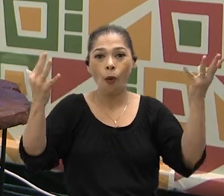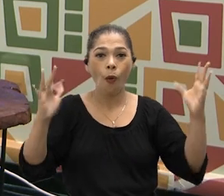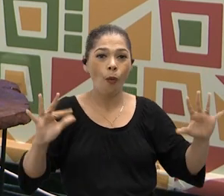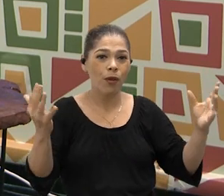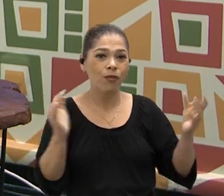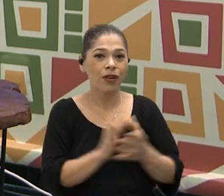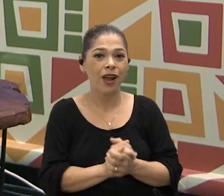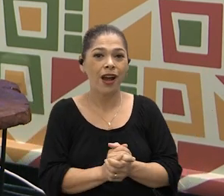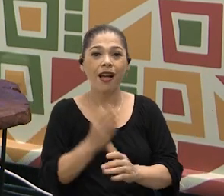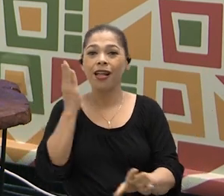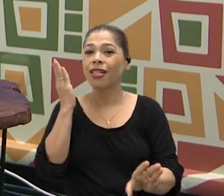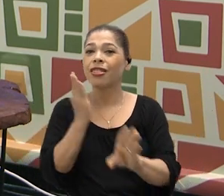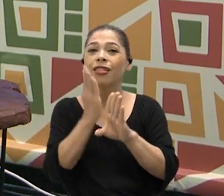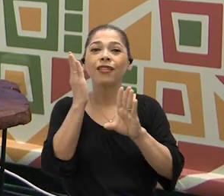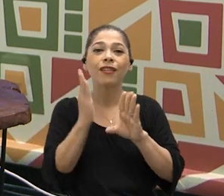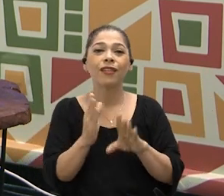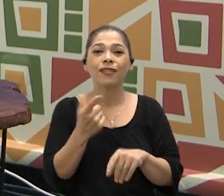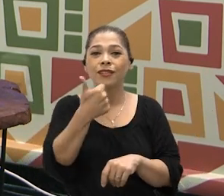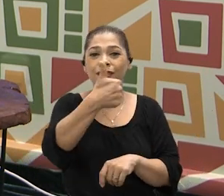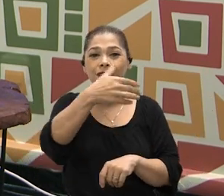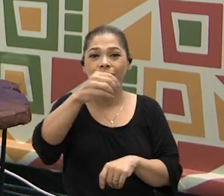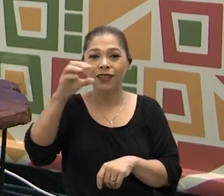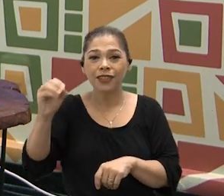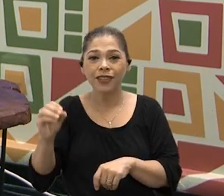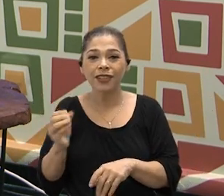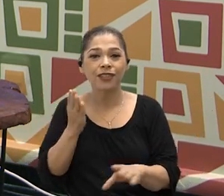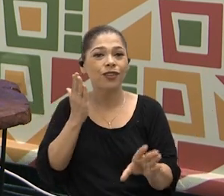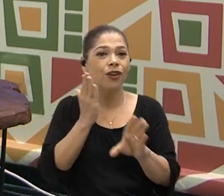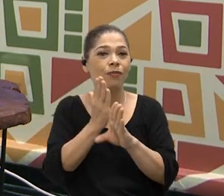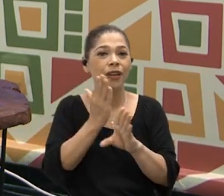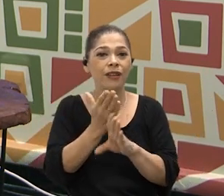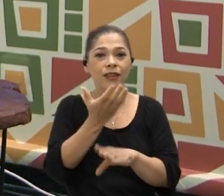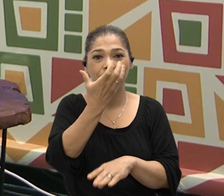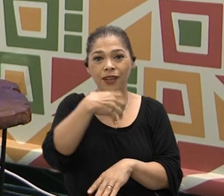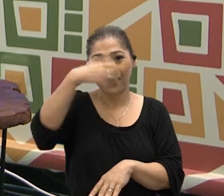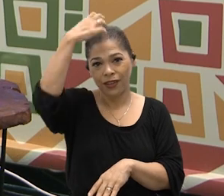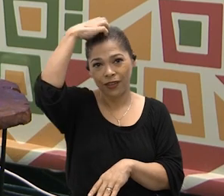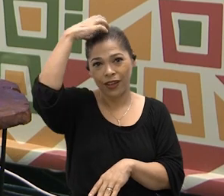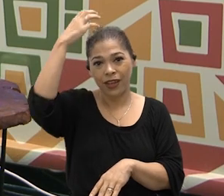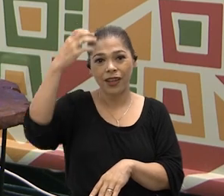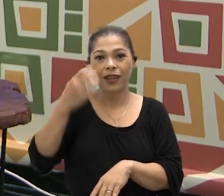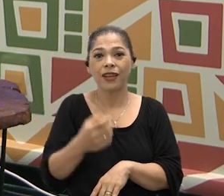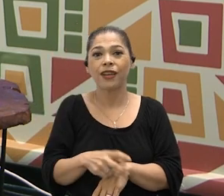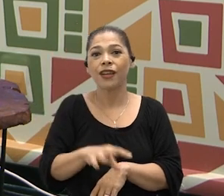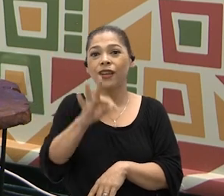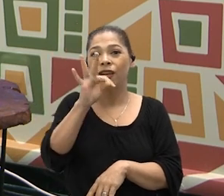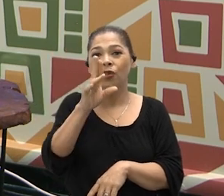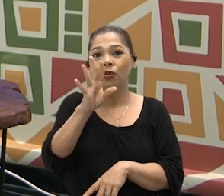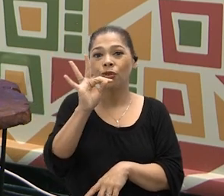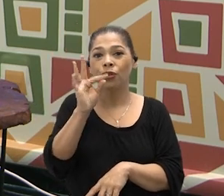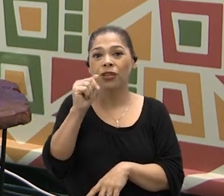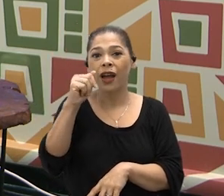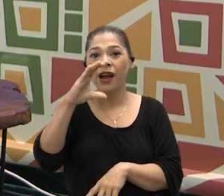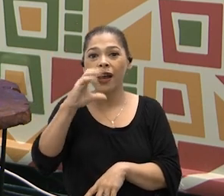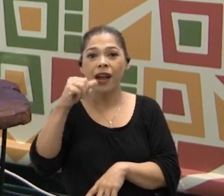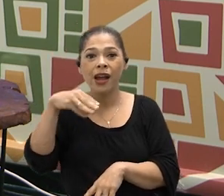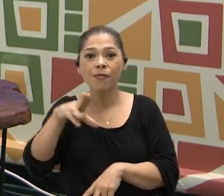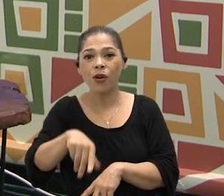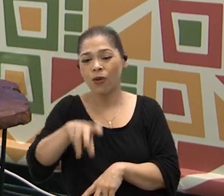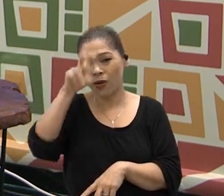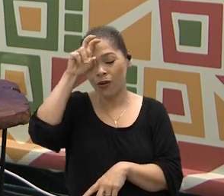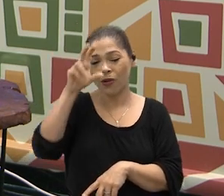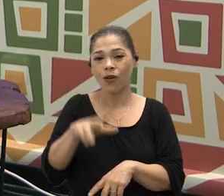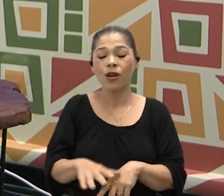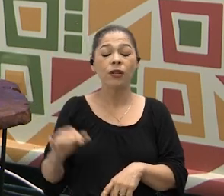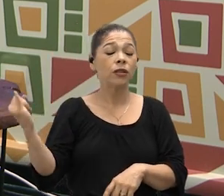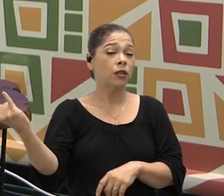a descoberta o centenário da descoberta do Rei menino tutanum isso foi de